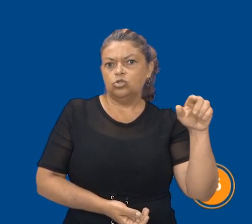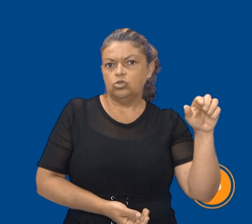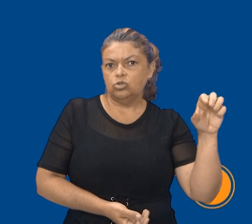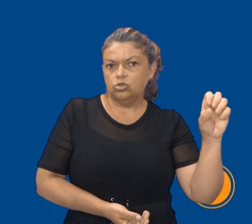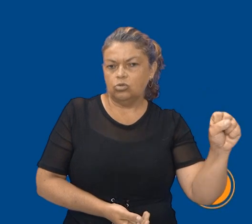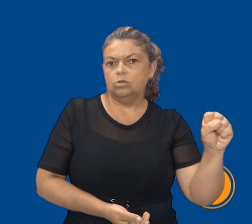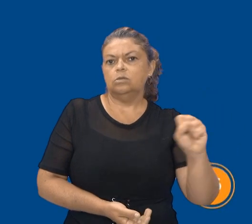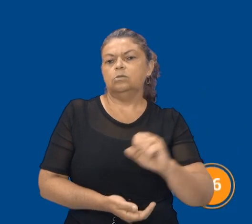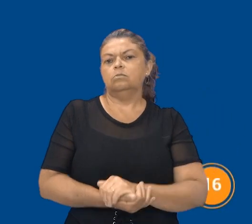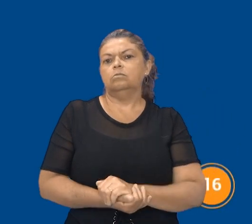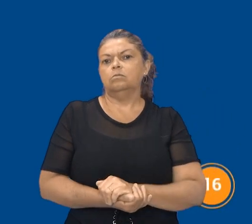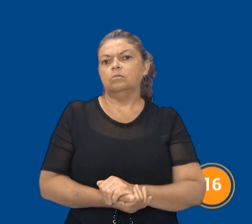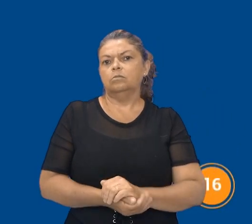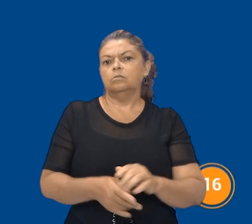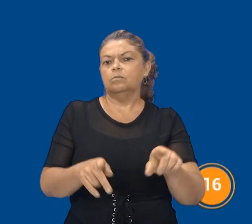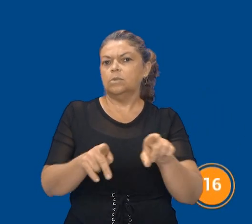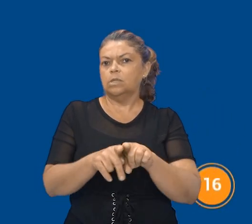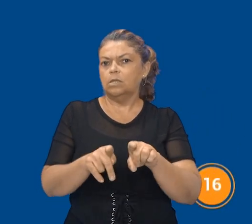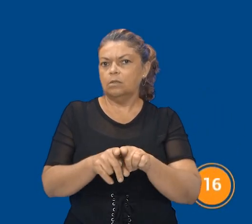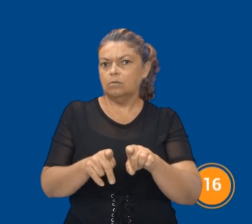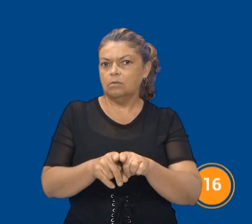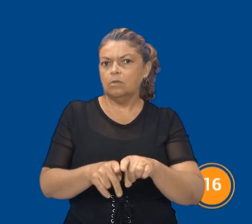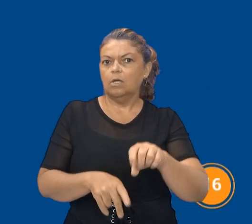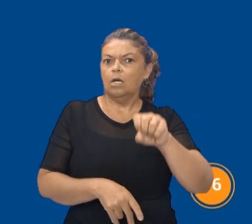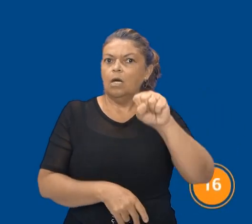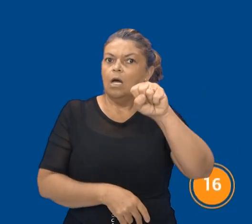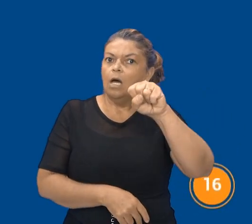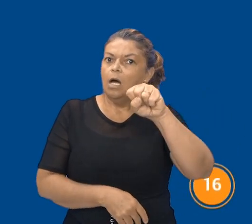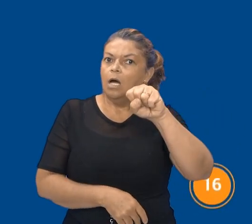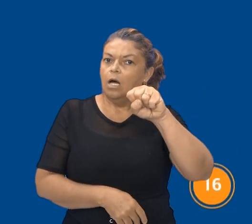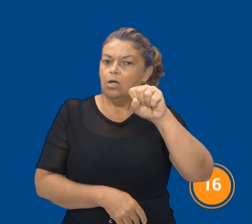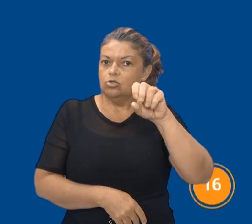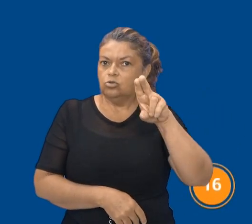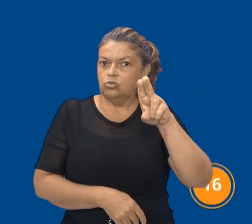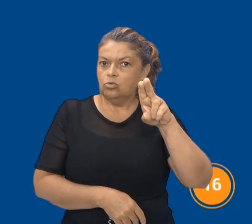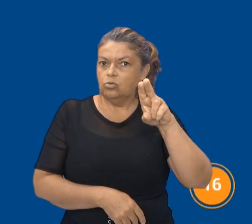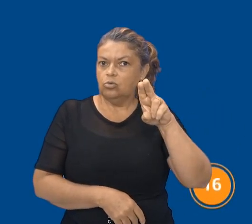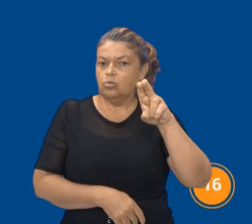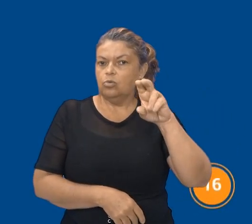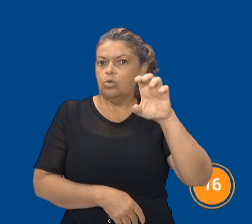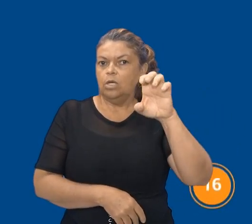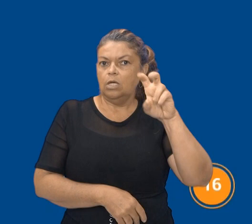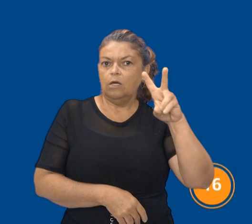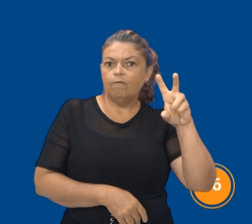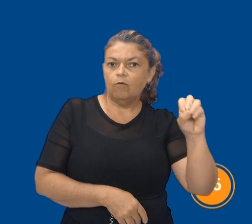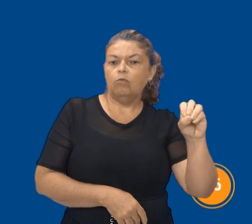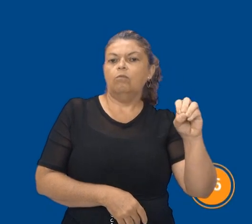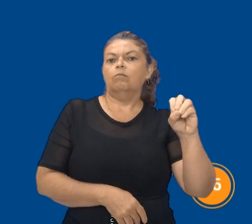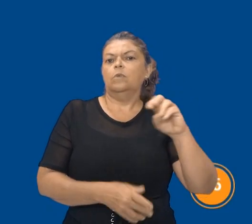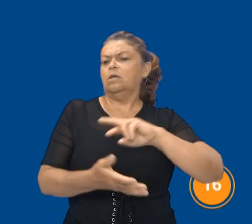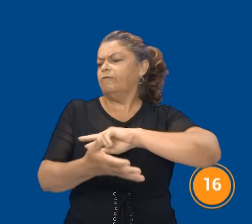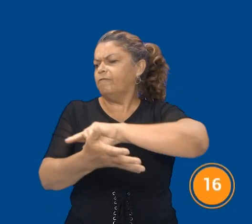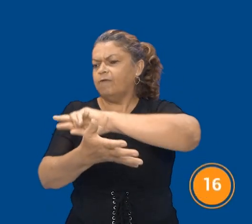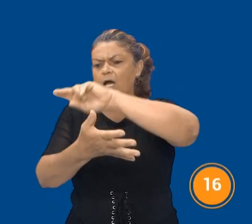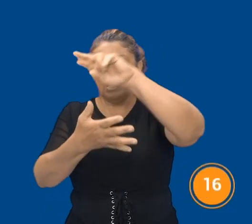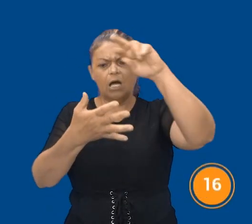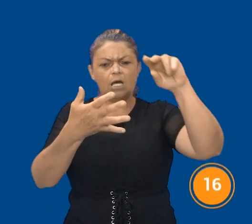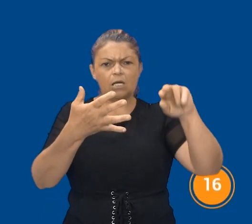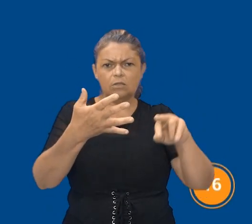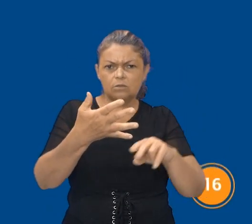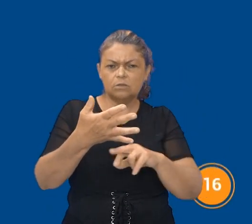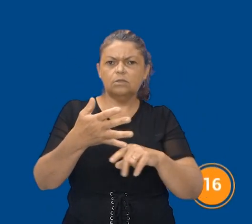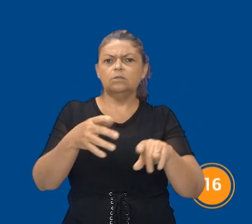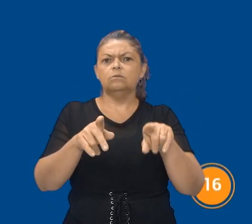bungúrdios, visigodos, suevos, vândalos. Vândalos é um povo, tá, minha gente? Os ostrogodos